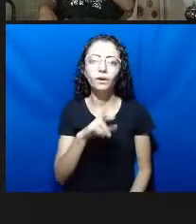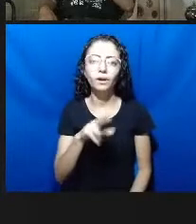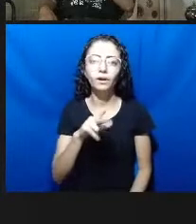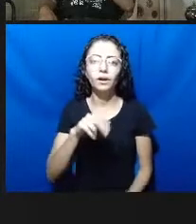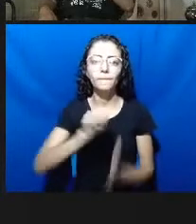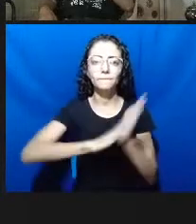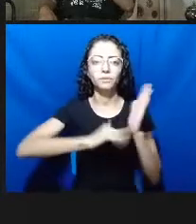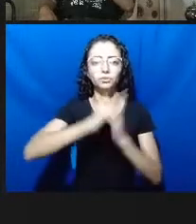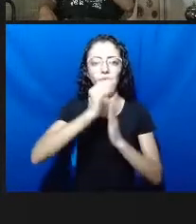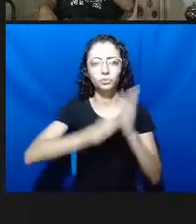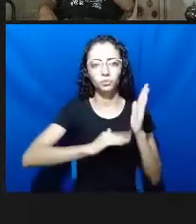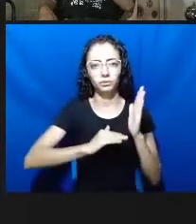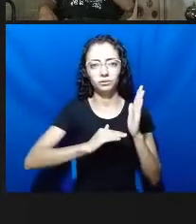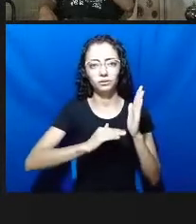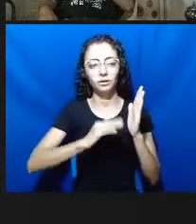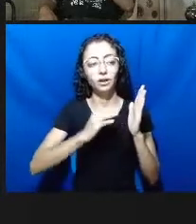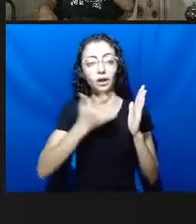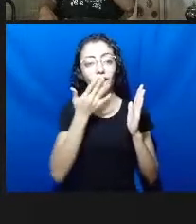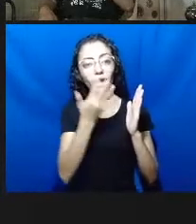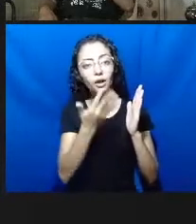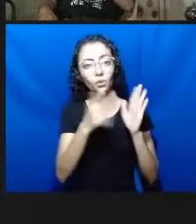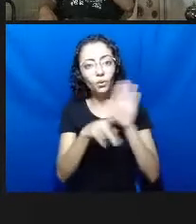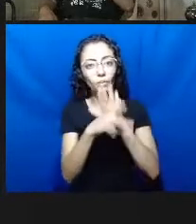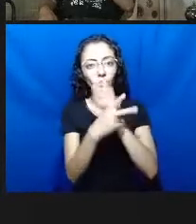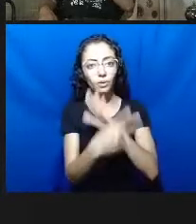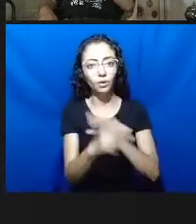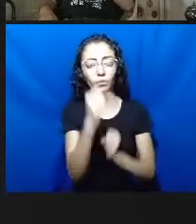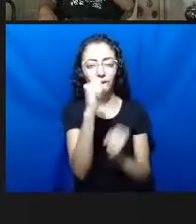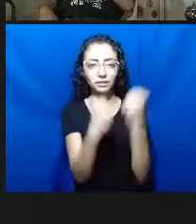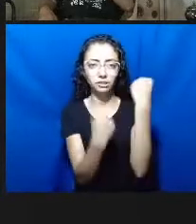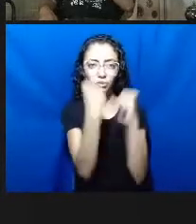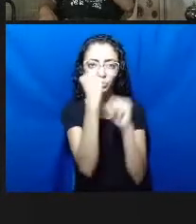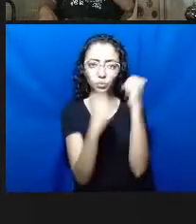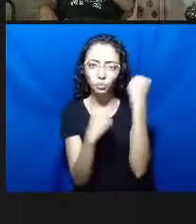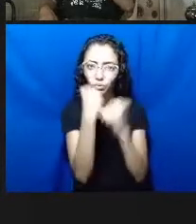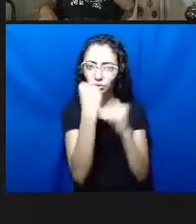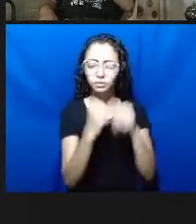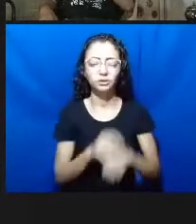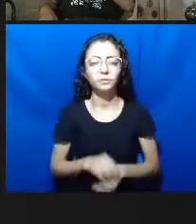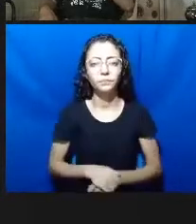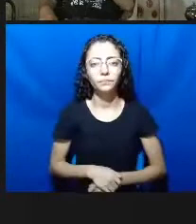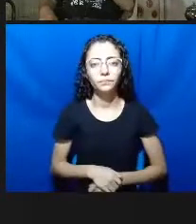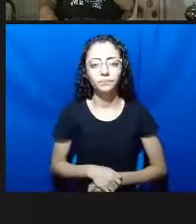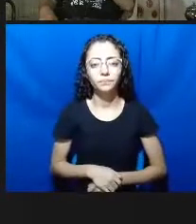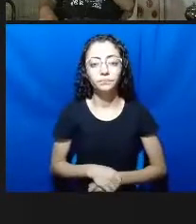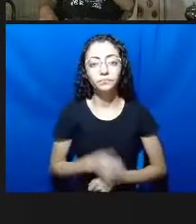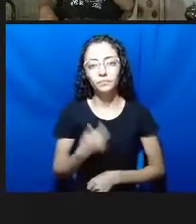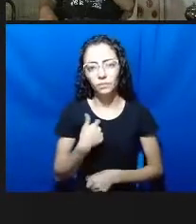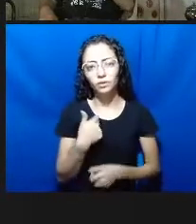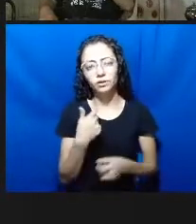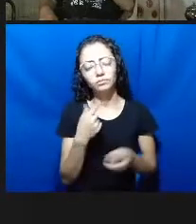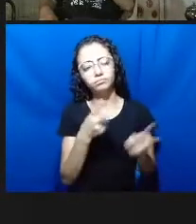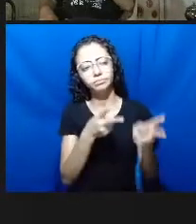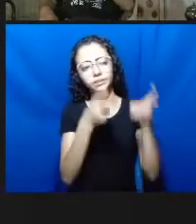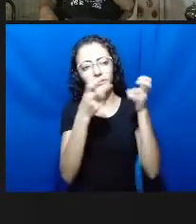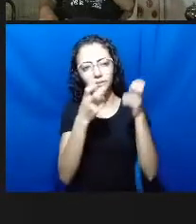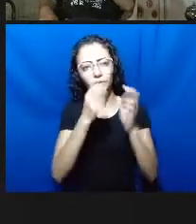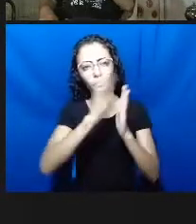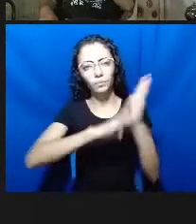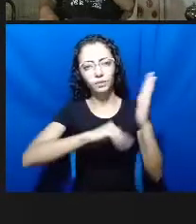a cor da indústria, de certa forma, né? É uma cor industrial. Ela não é uma, embora eu esteja pintando de só